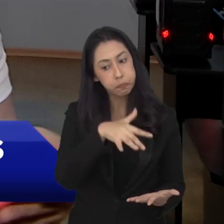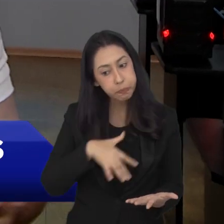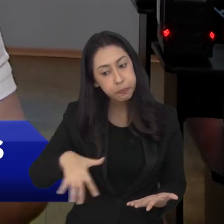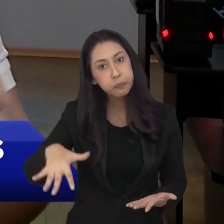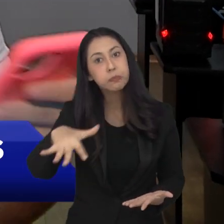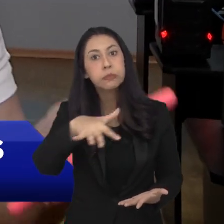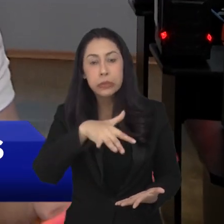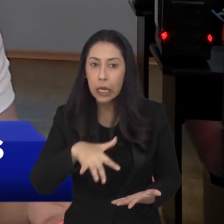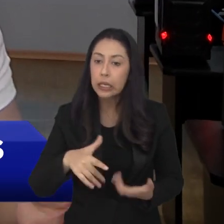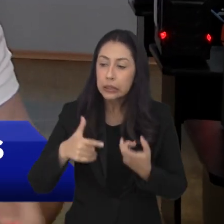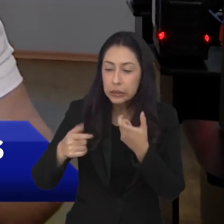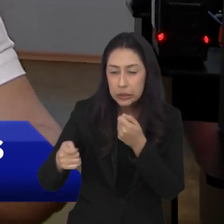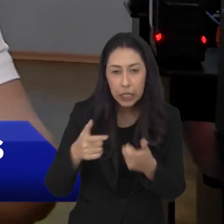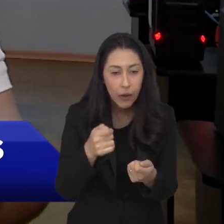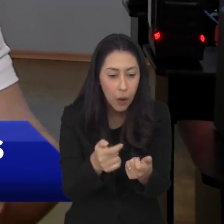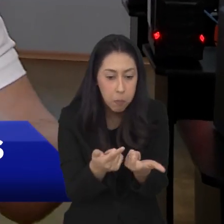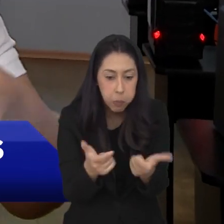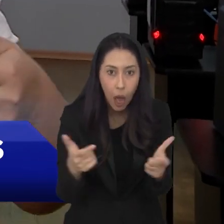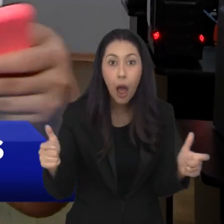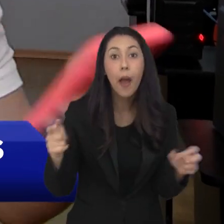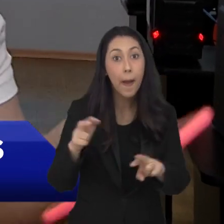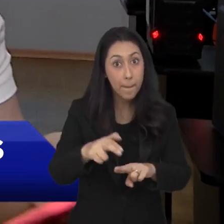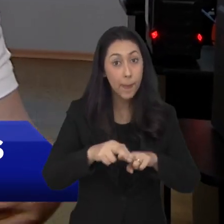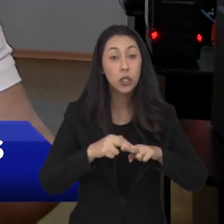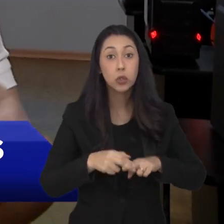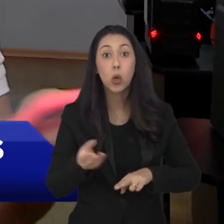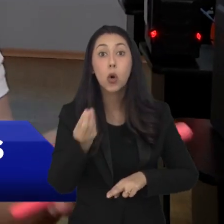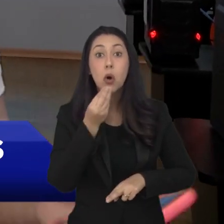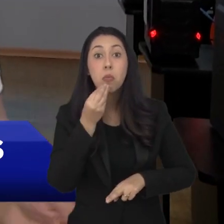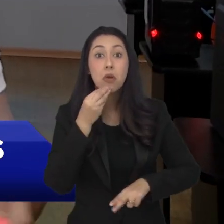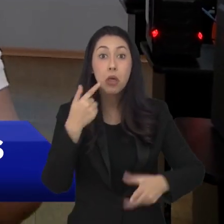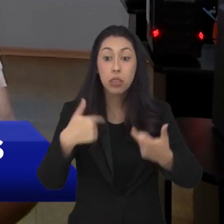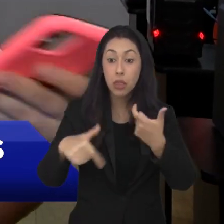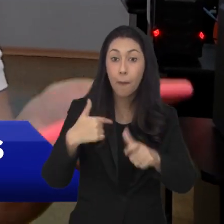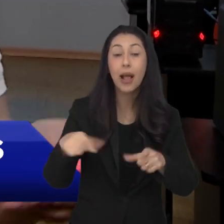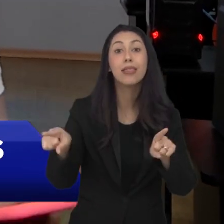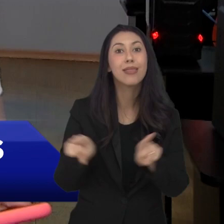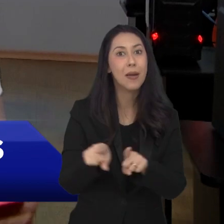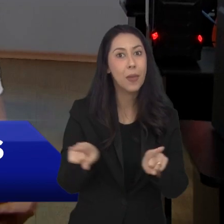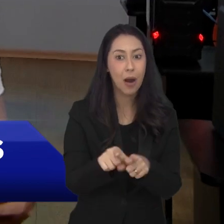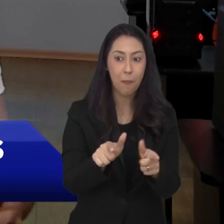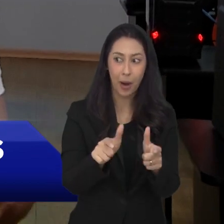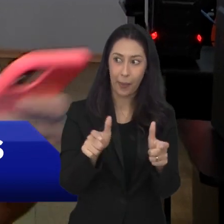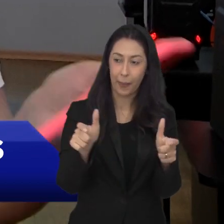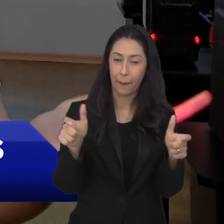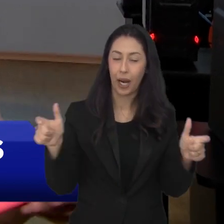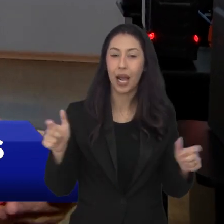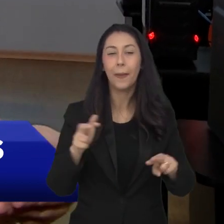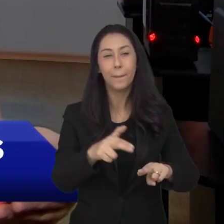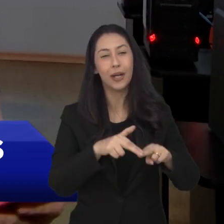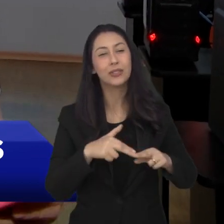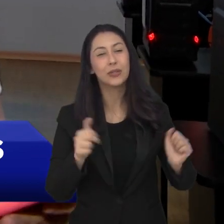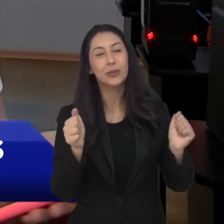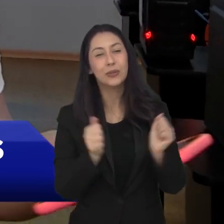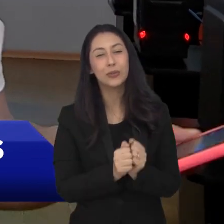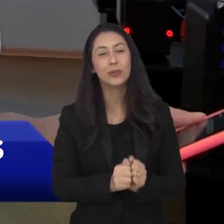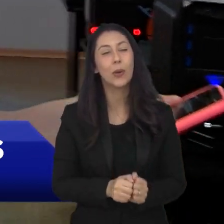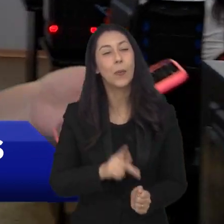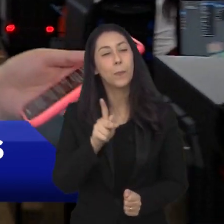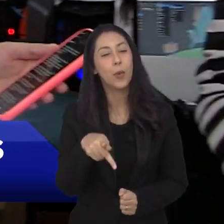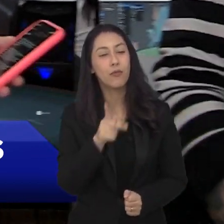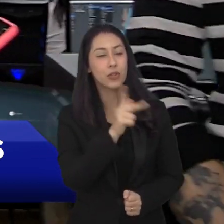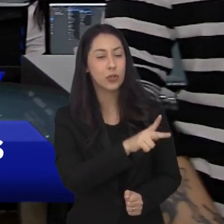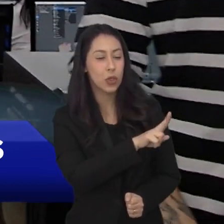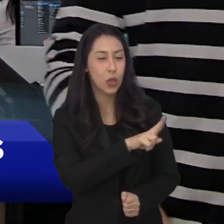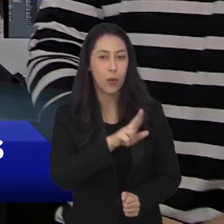mercado de games está crescendo e com ele muitas carreiras e opções de trabalho vêm sido popularizadas. E é por isso que hoje eu estou aqui com o